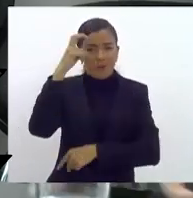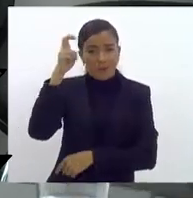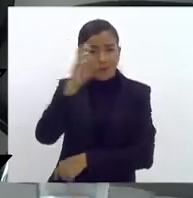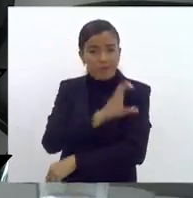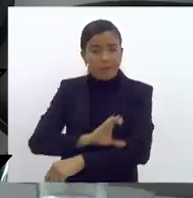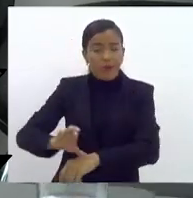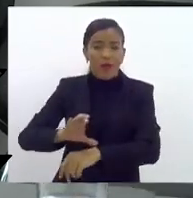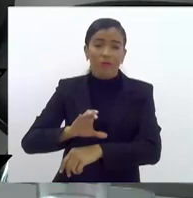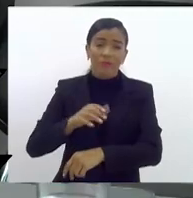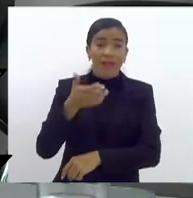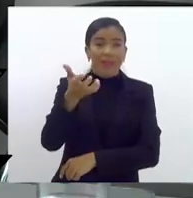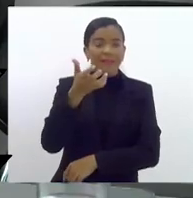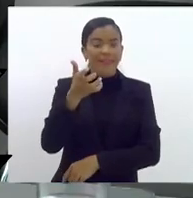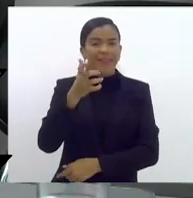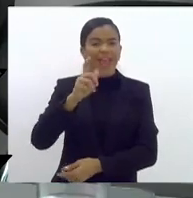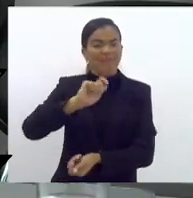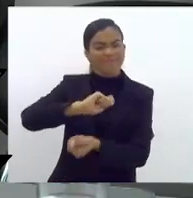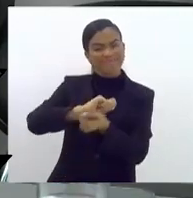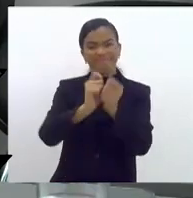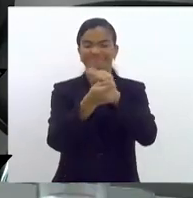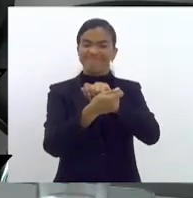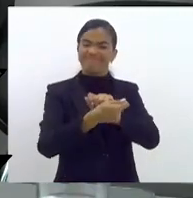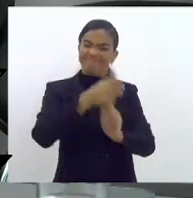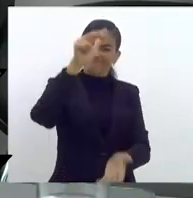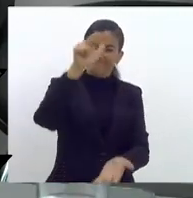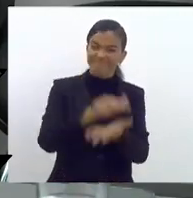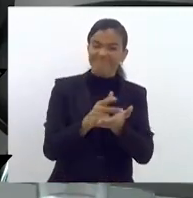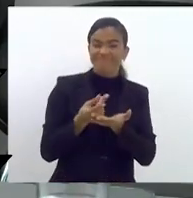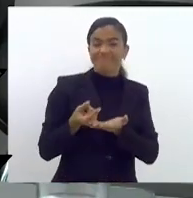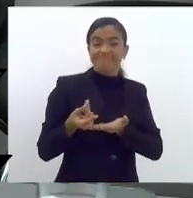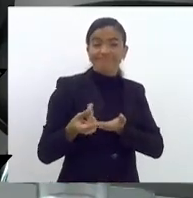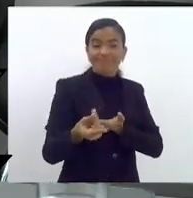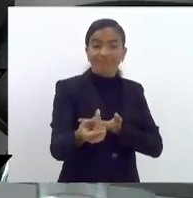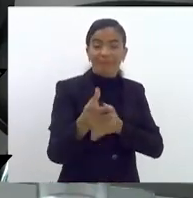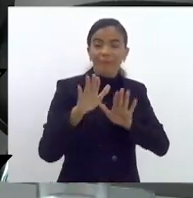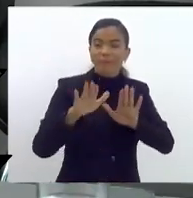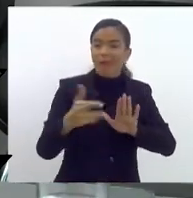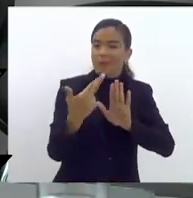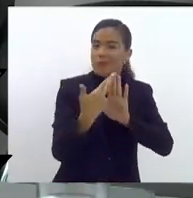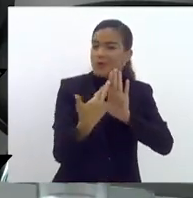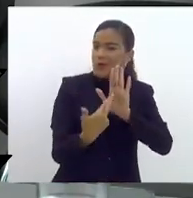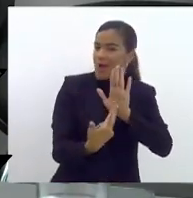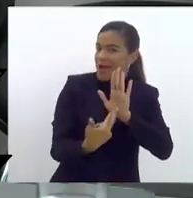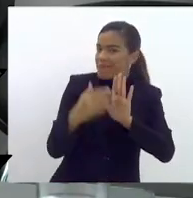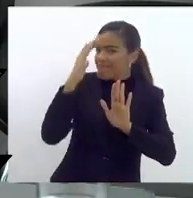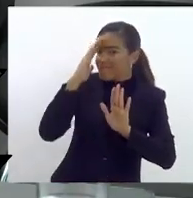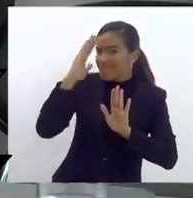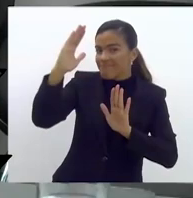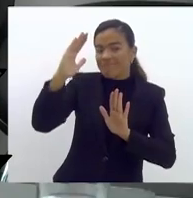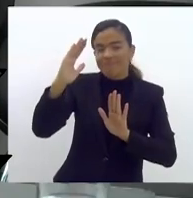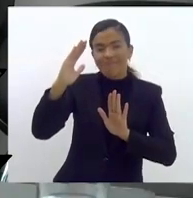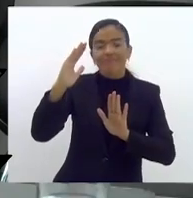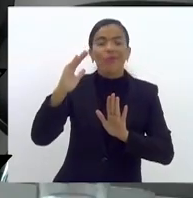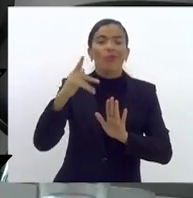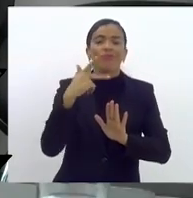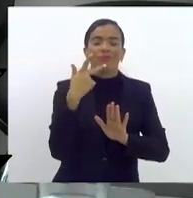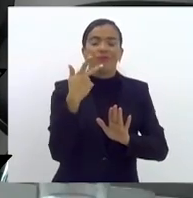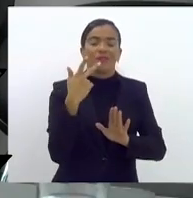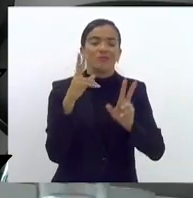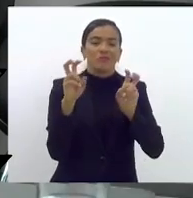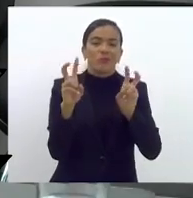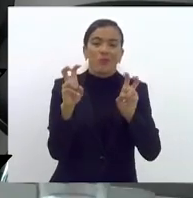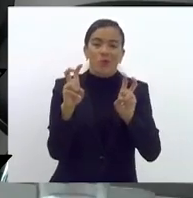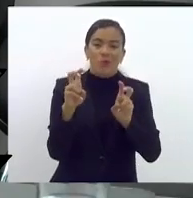quer fazer daquilo um patrimônio imaterial mas o regramento ele é fundamental quando a gente fala